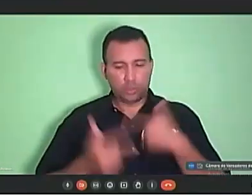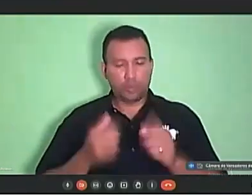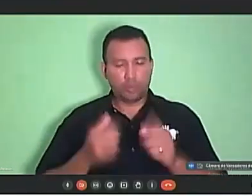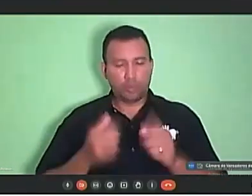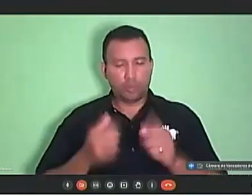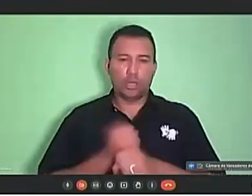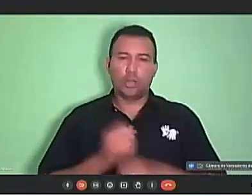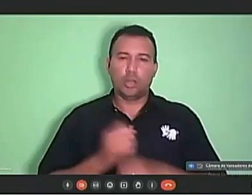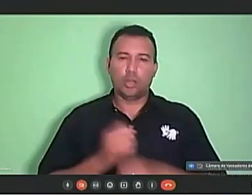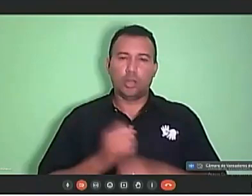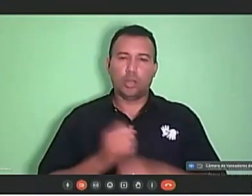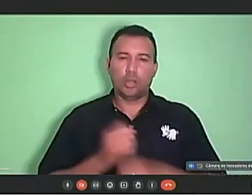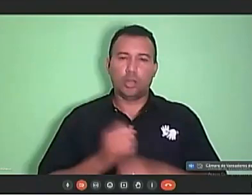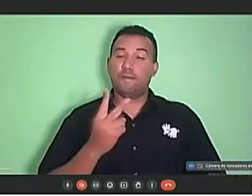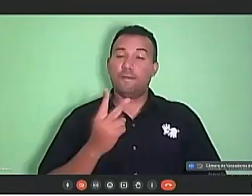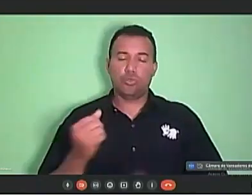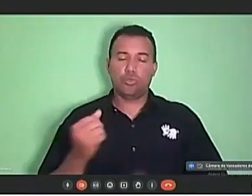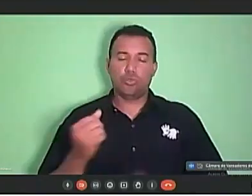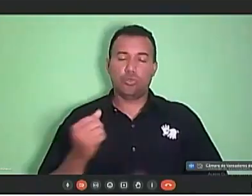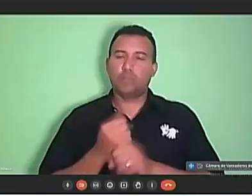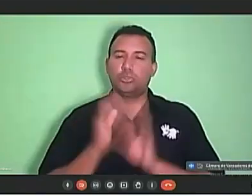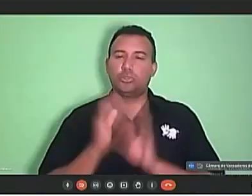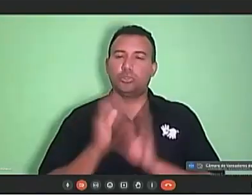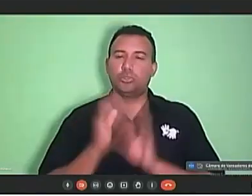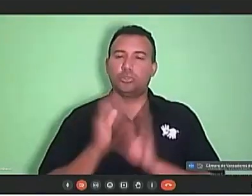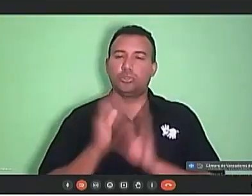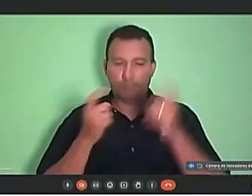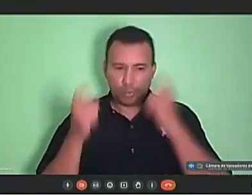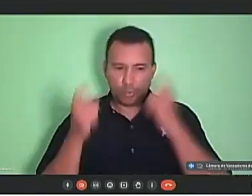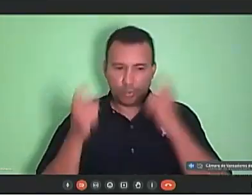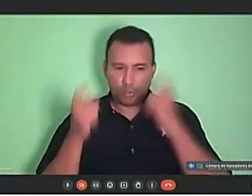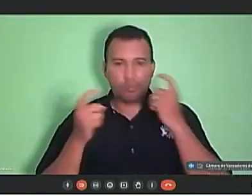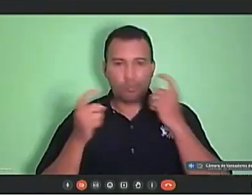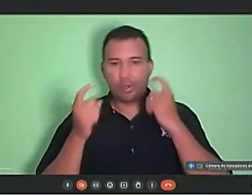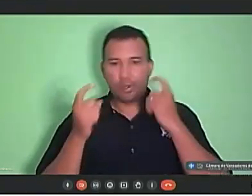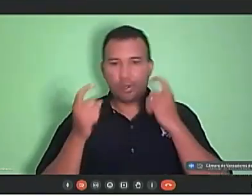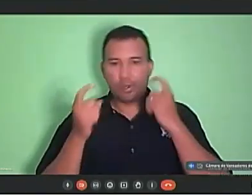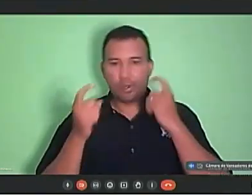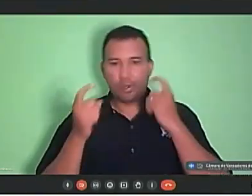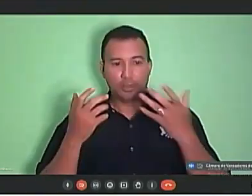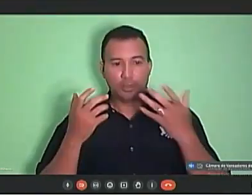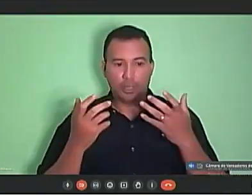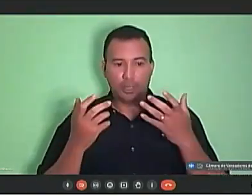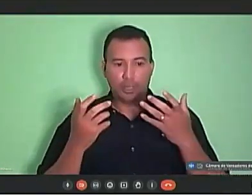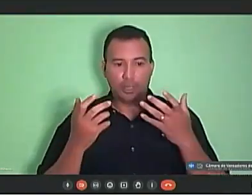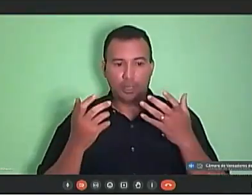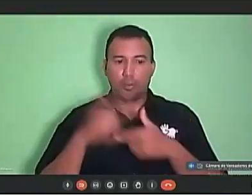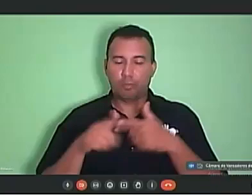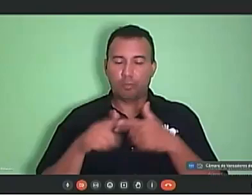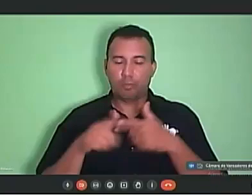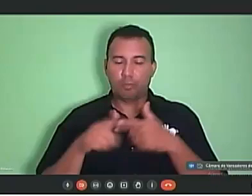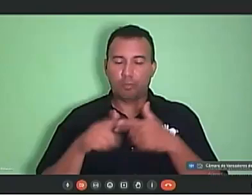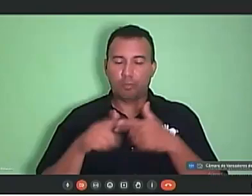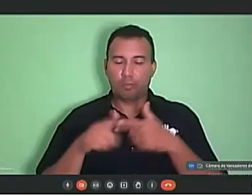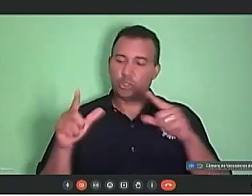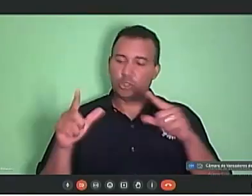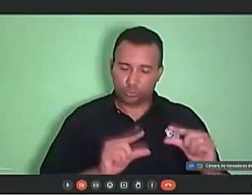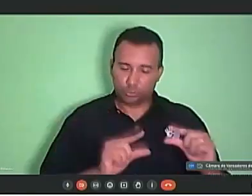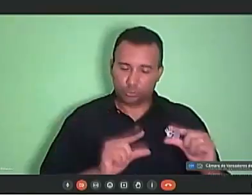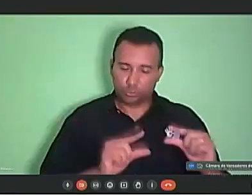já preocupado com essa situação, tentando amenizar os problemas para a nossa região, para a nossa cidade e para a nossa